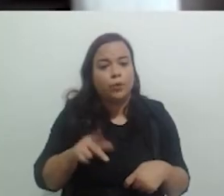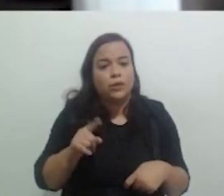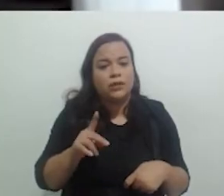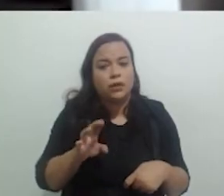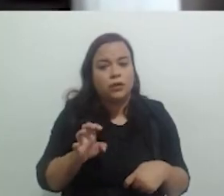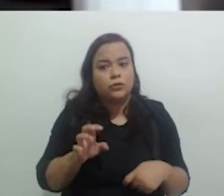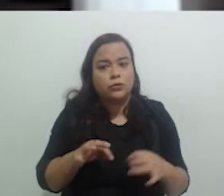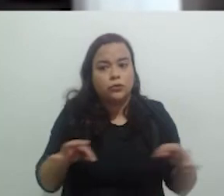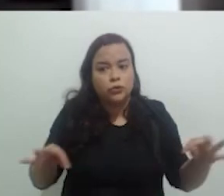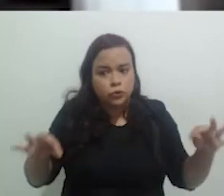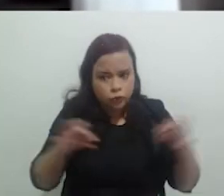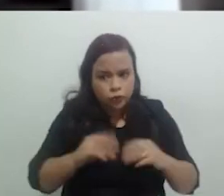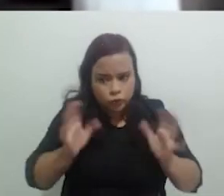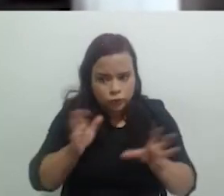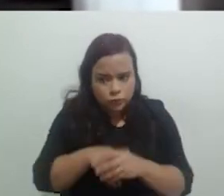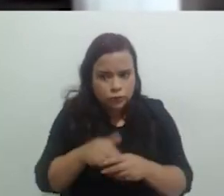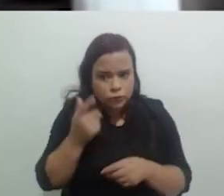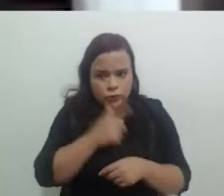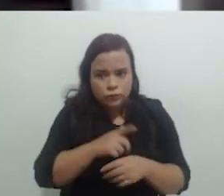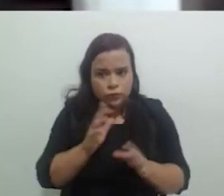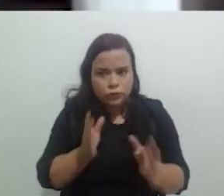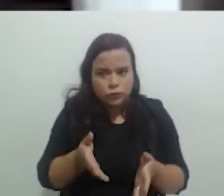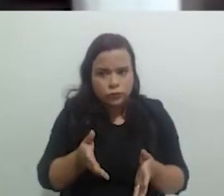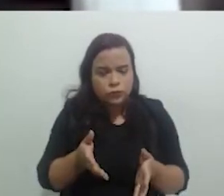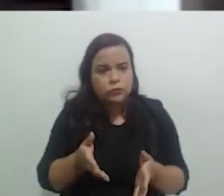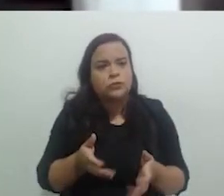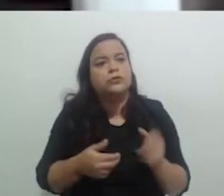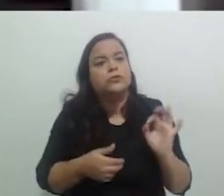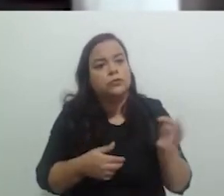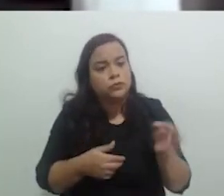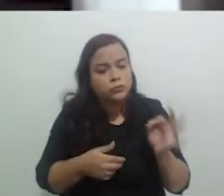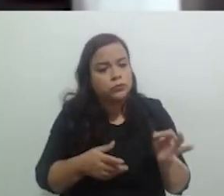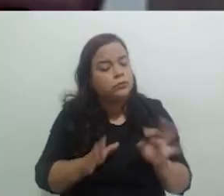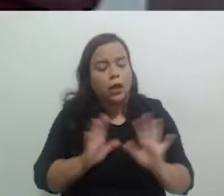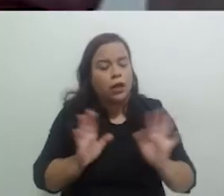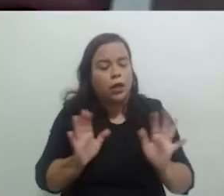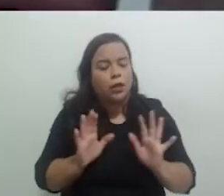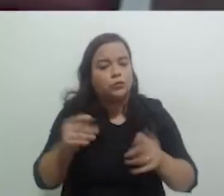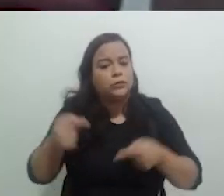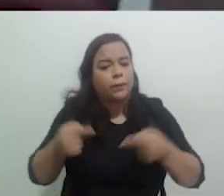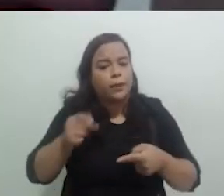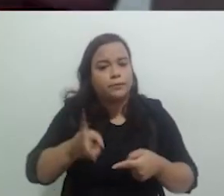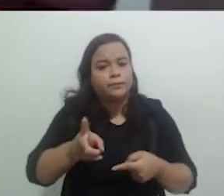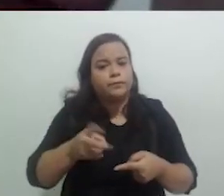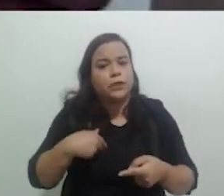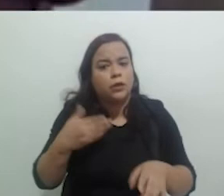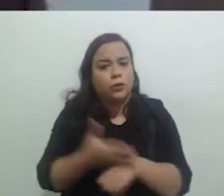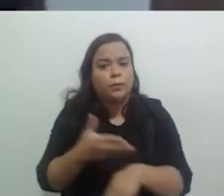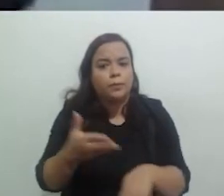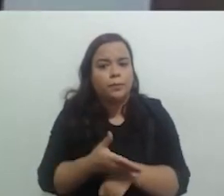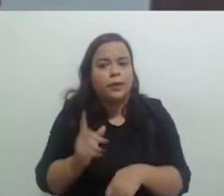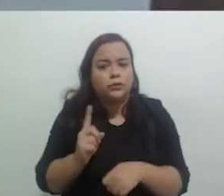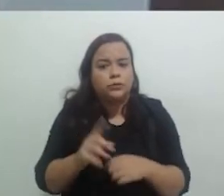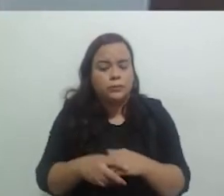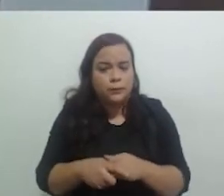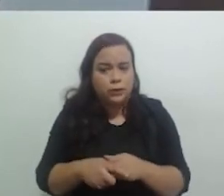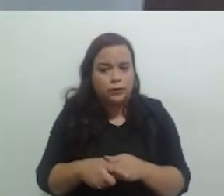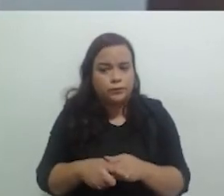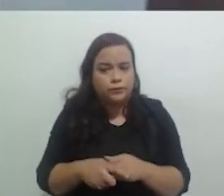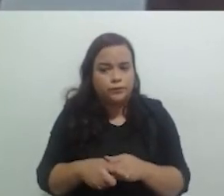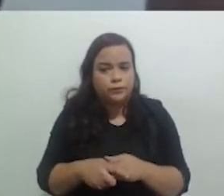lá? Ainda não, ainda está em debate. Eu não participei dessa última, isso foi na última sessão, esse